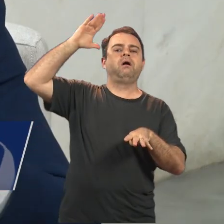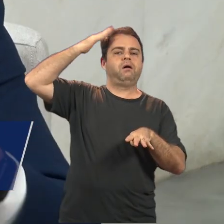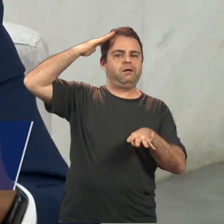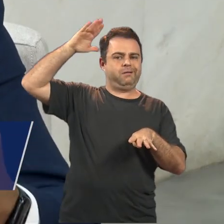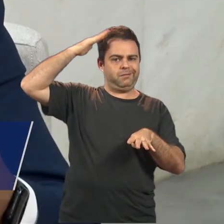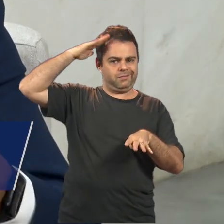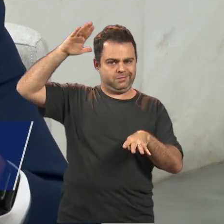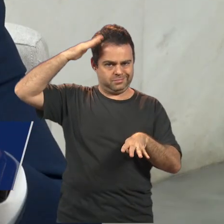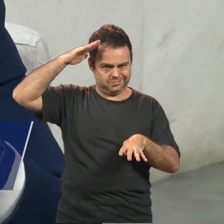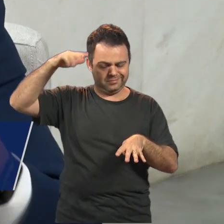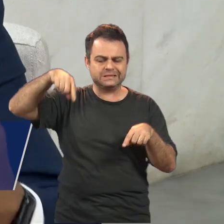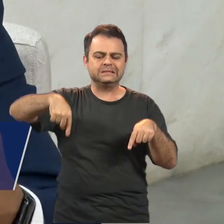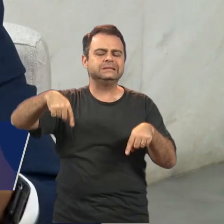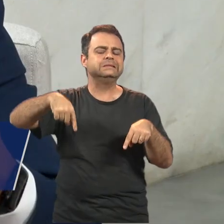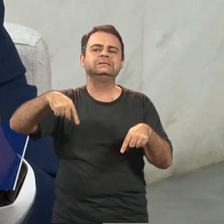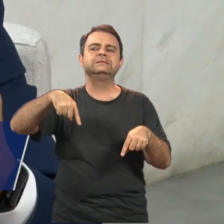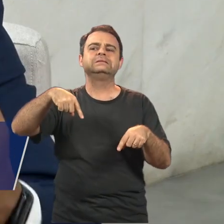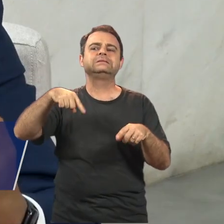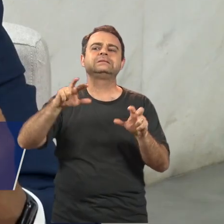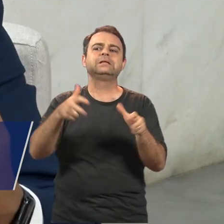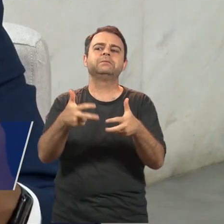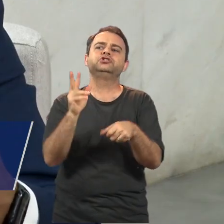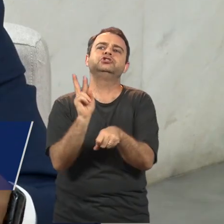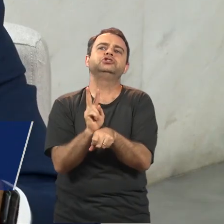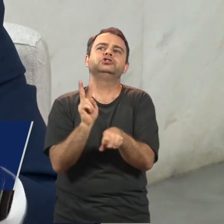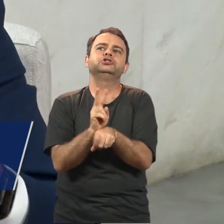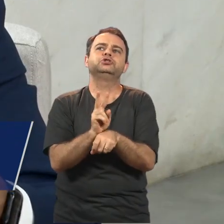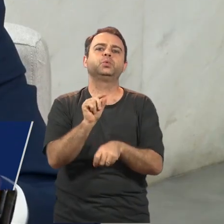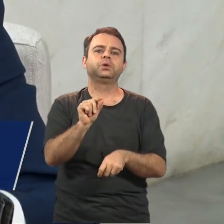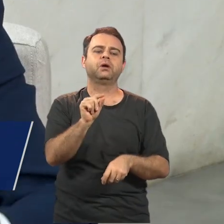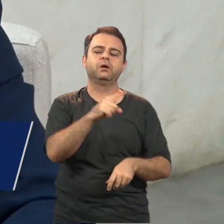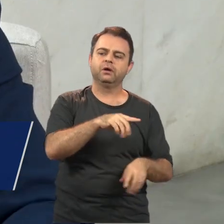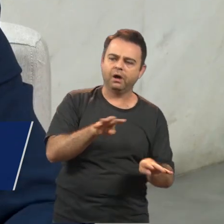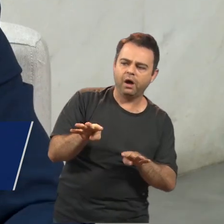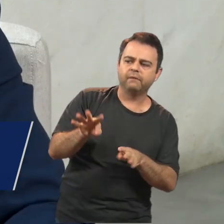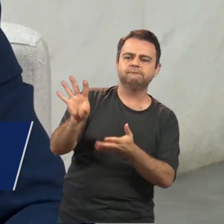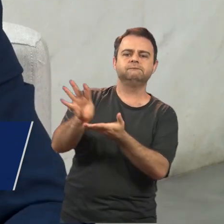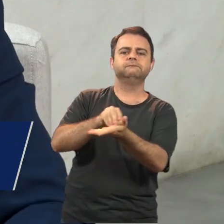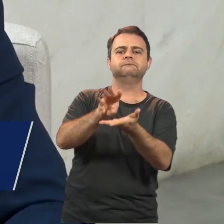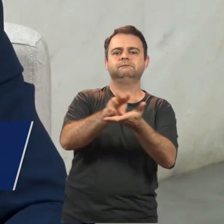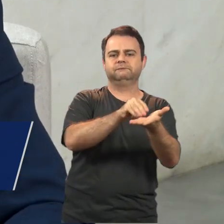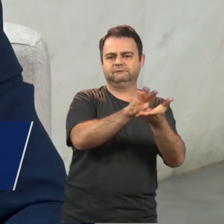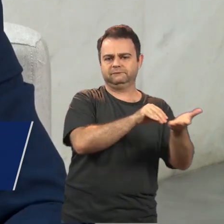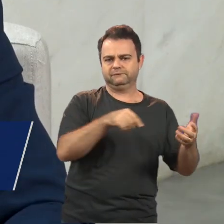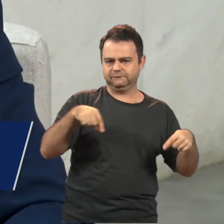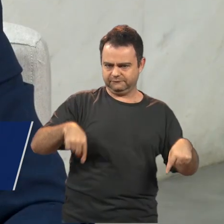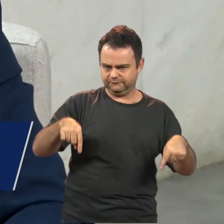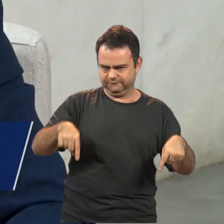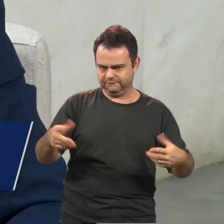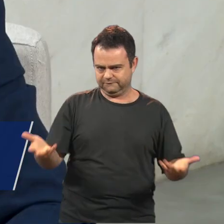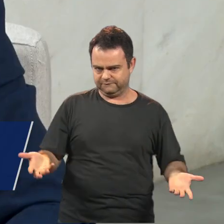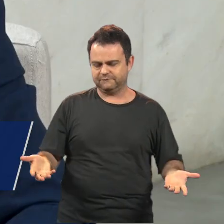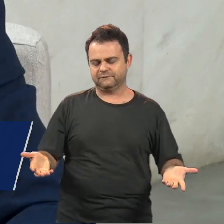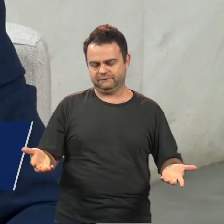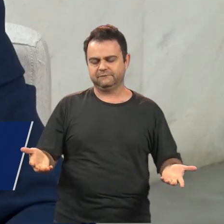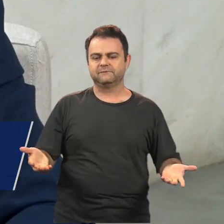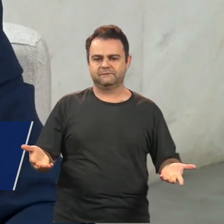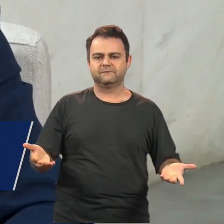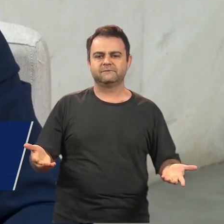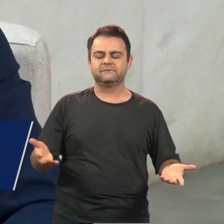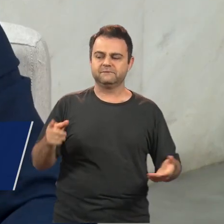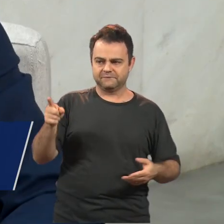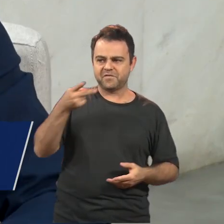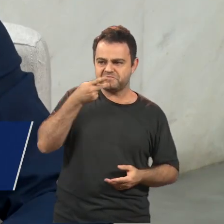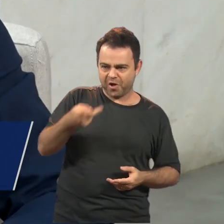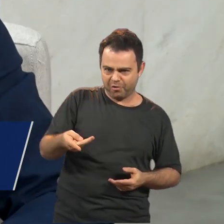um símbolo, um reflexo para a sociedade, um exemplo para a sociedade. Por isso é extremamente importante, você